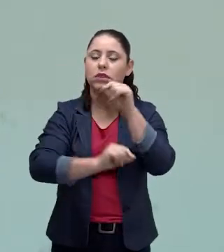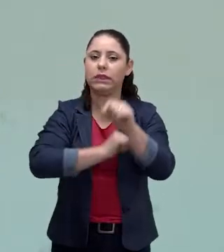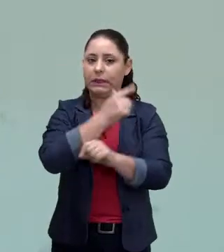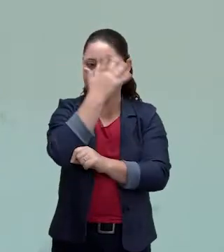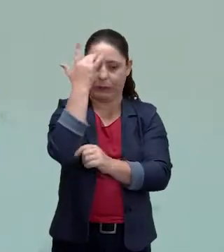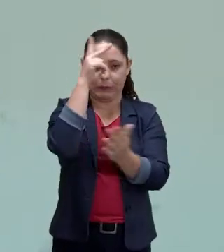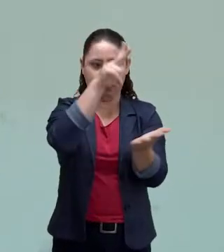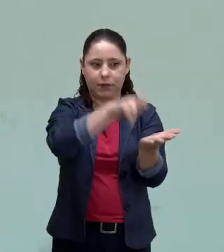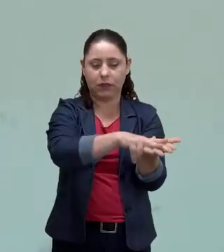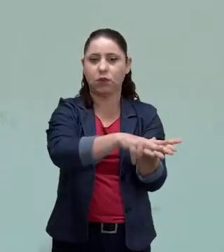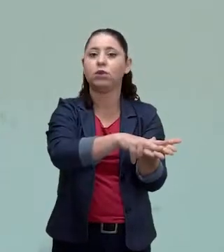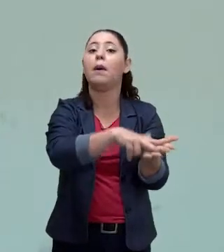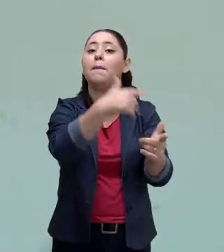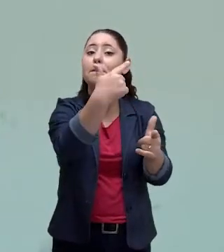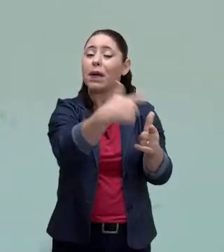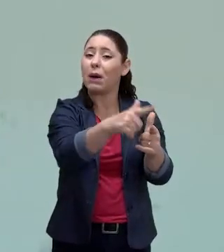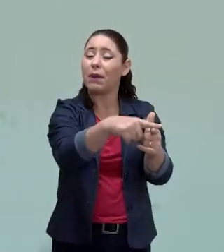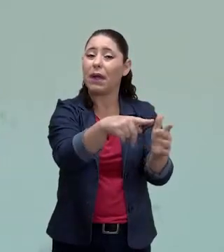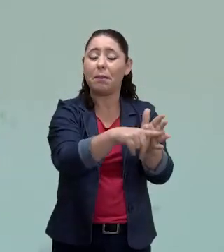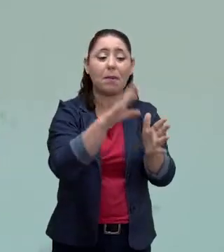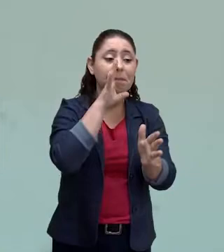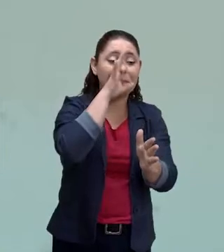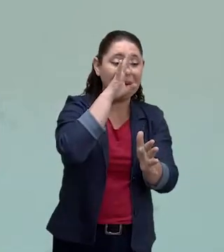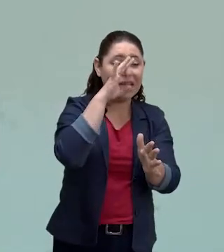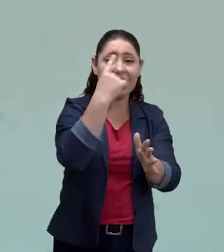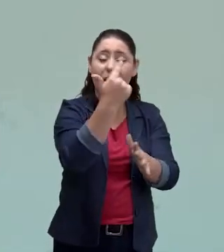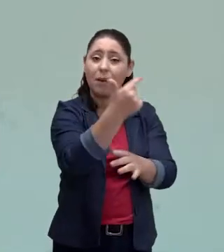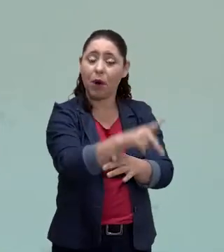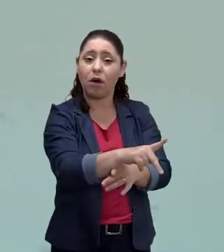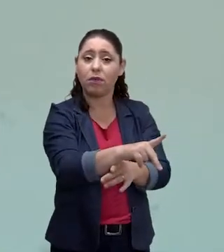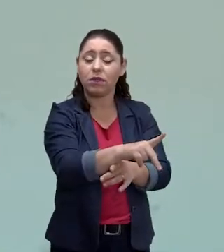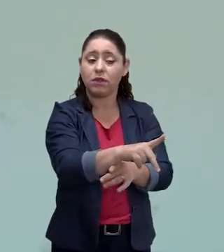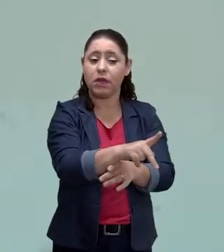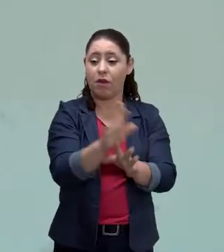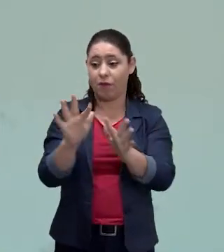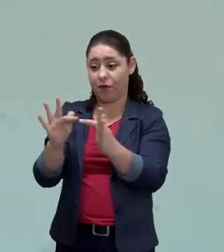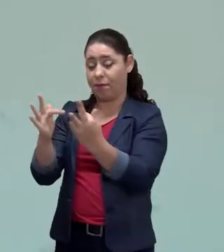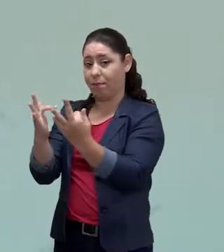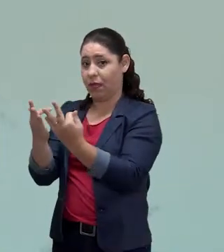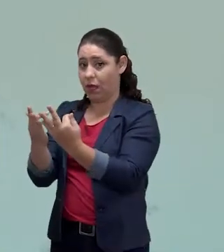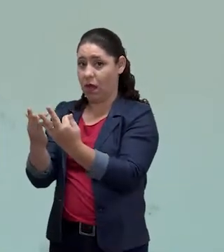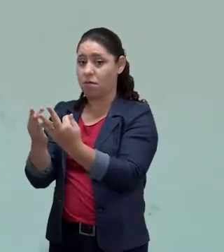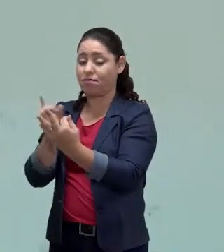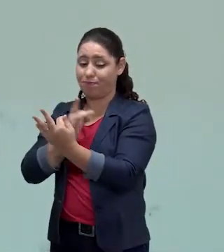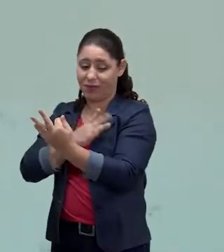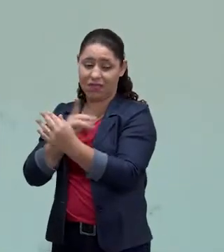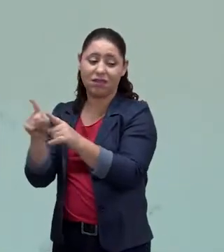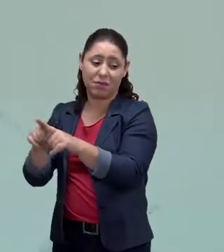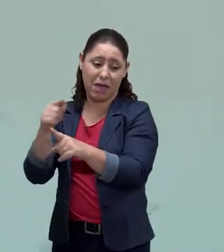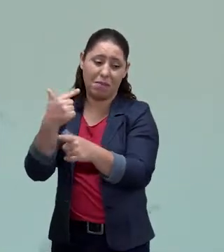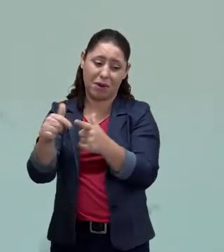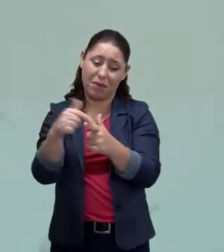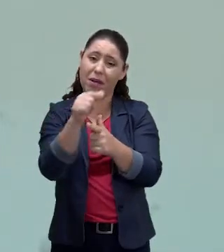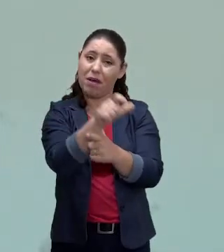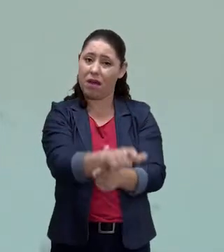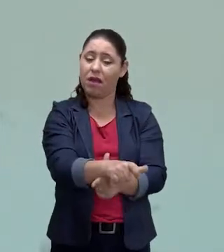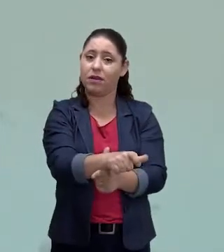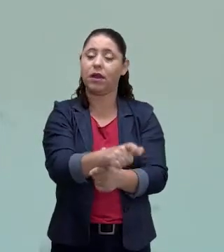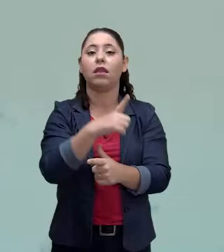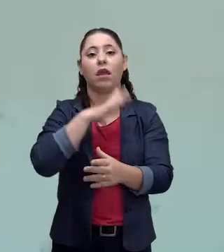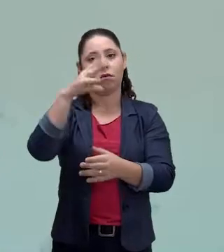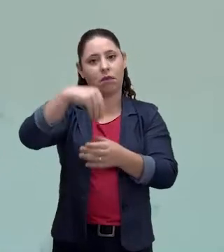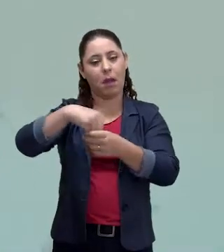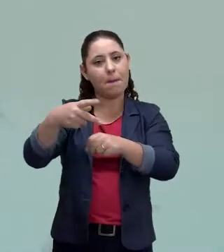está em situação de risco para ele ou para os familiares, existe dentro da política de atendimento em